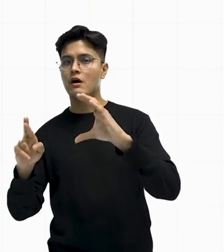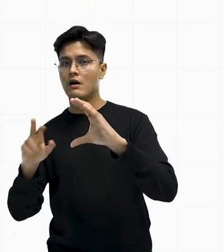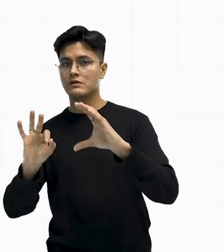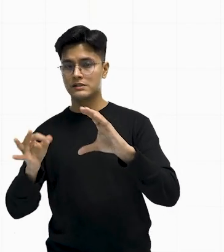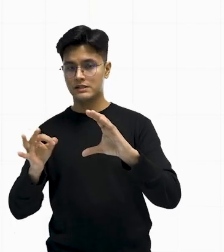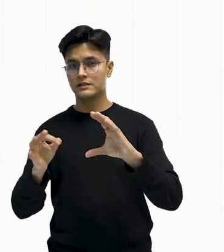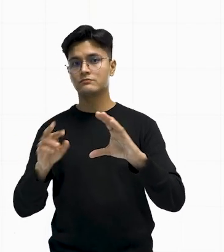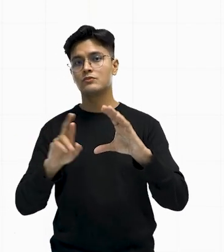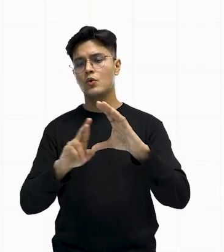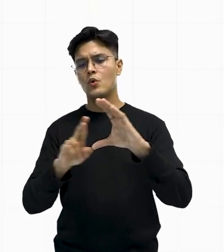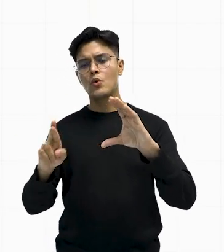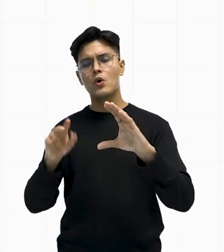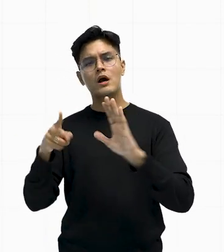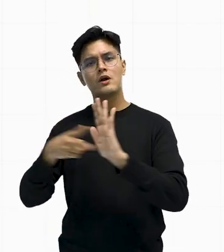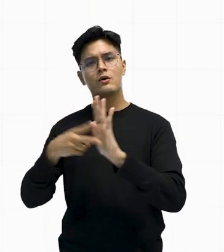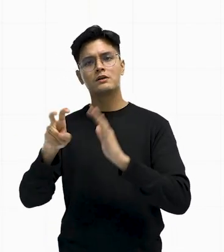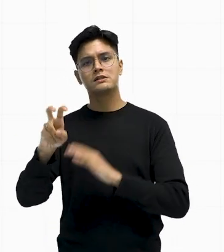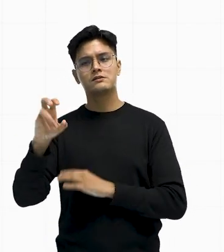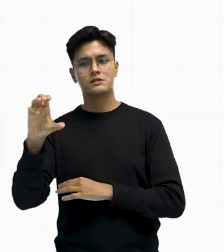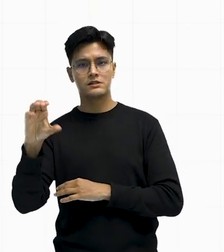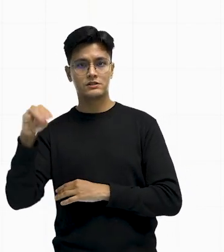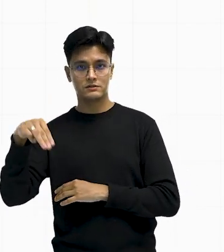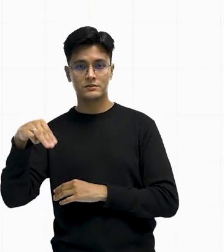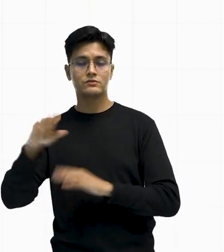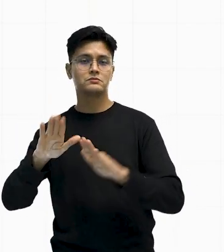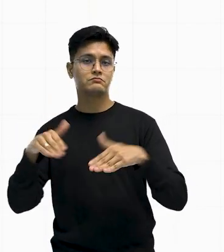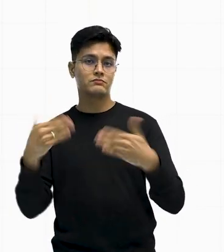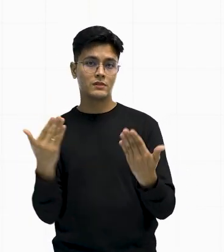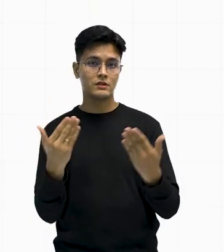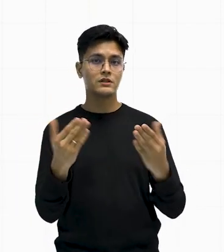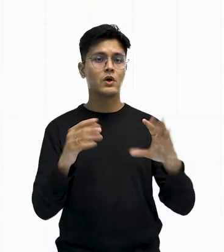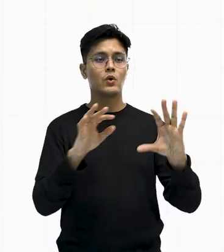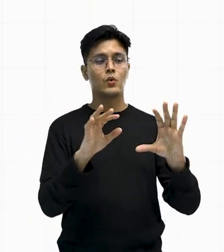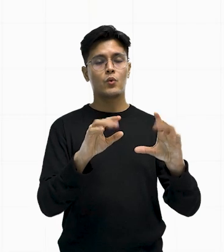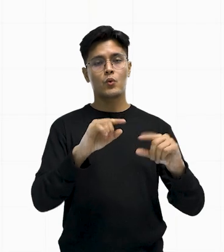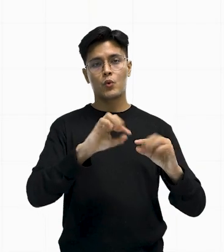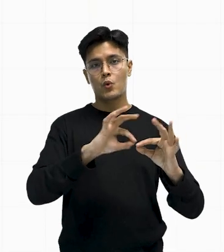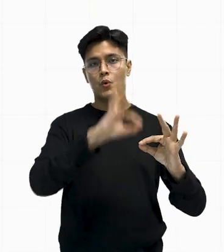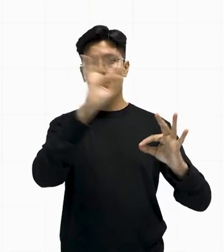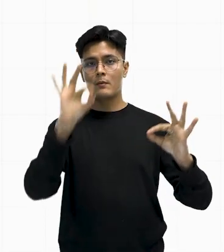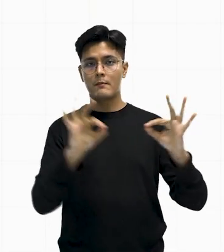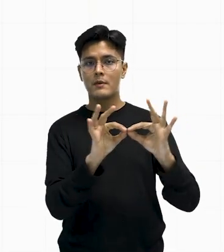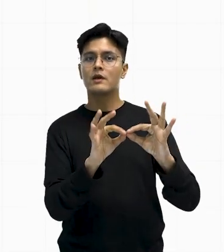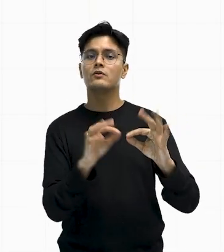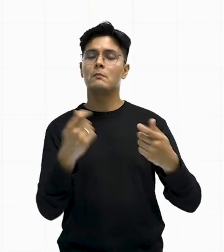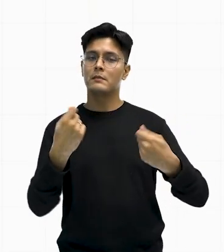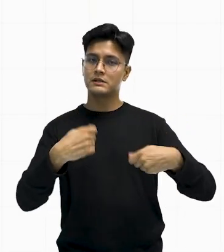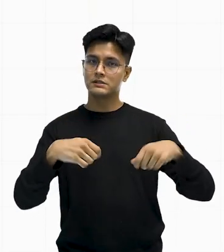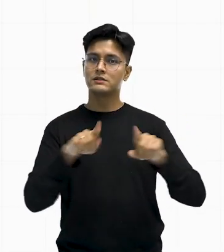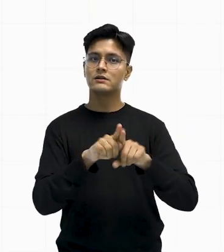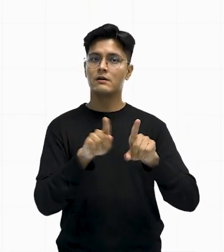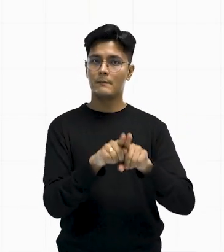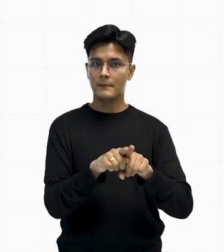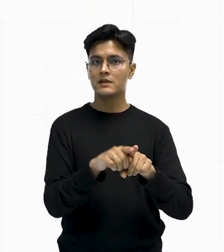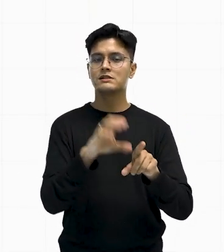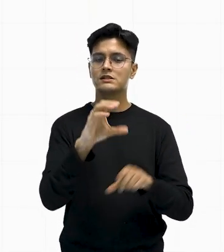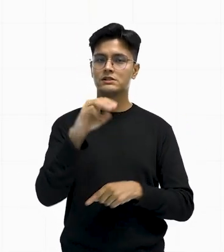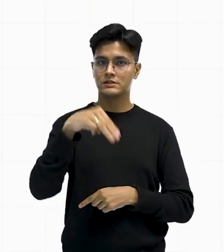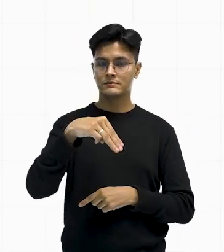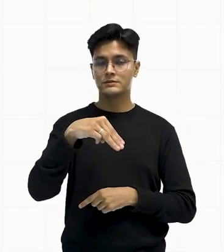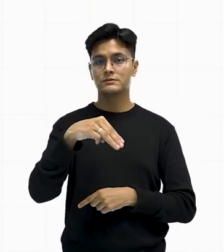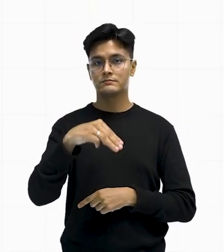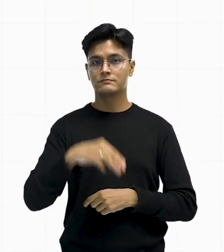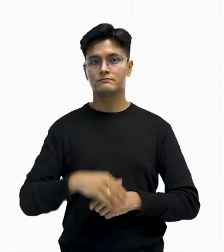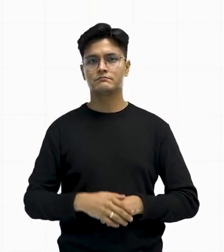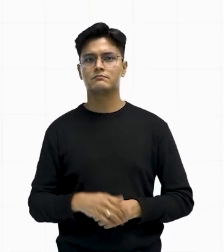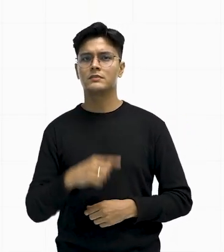5 centímetros, automaticamente, então, esse comprimento tem que ser dado em centímetros. Professor, o senhor colocou